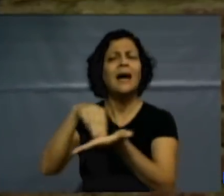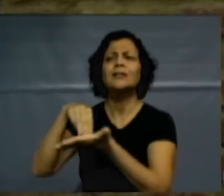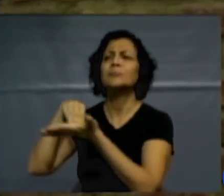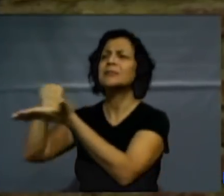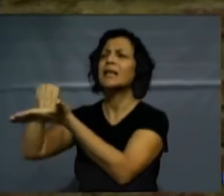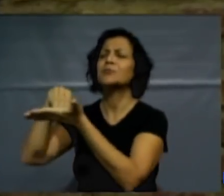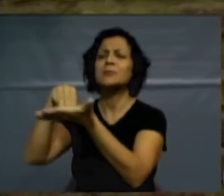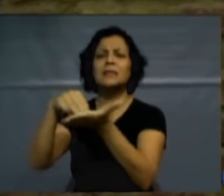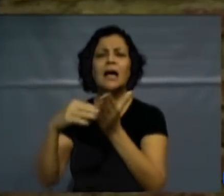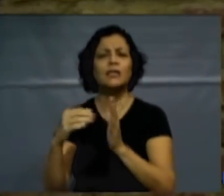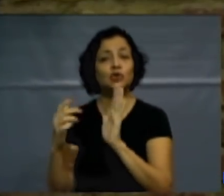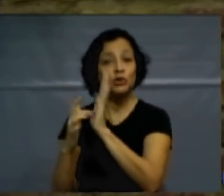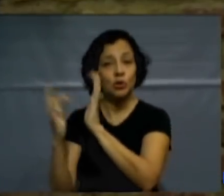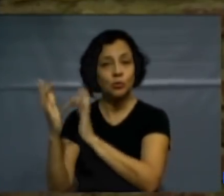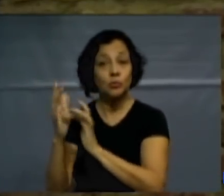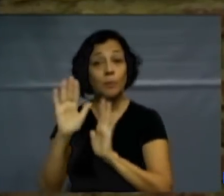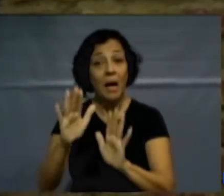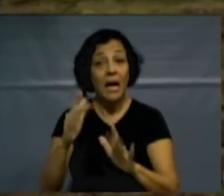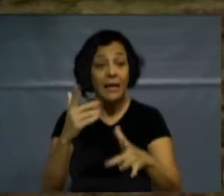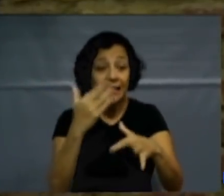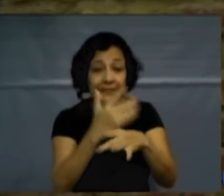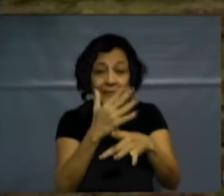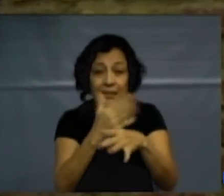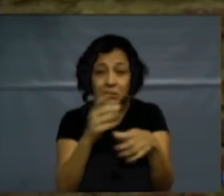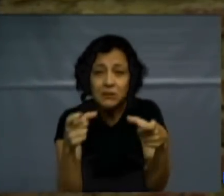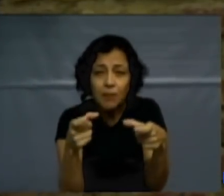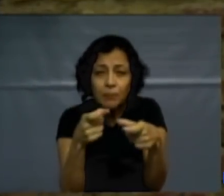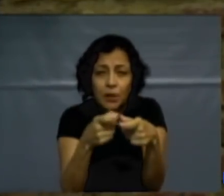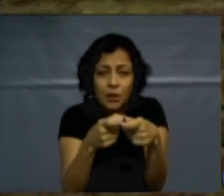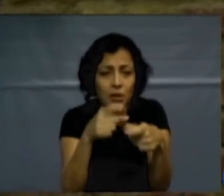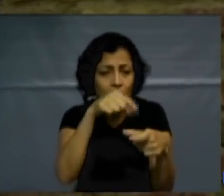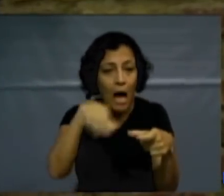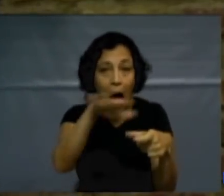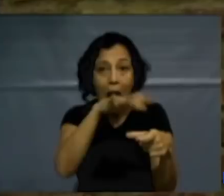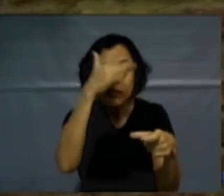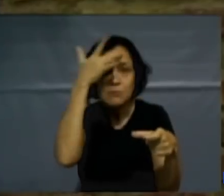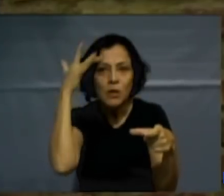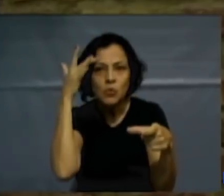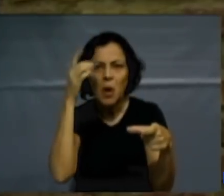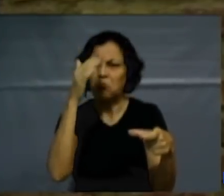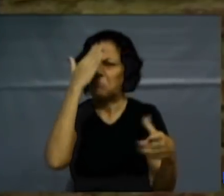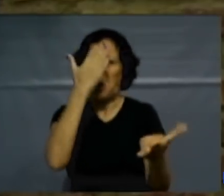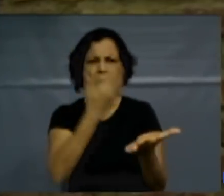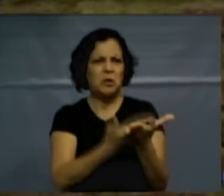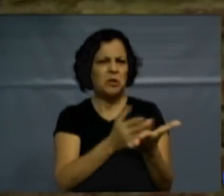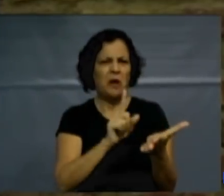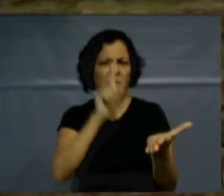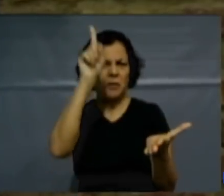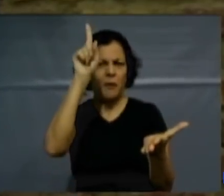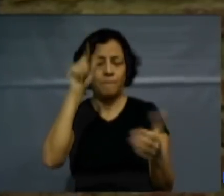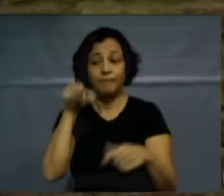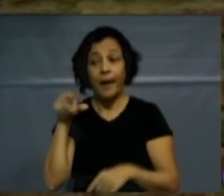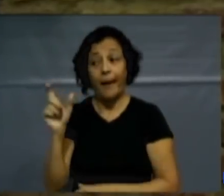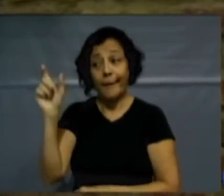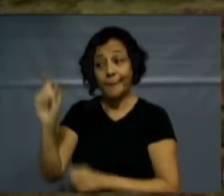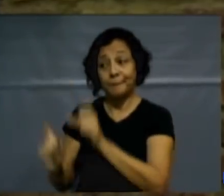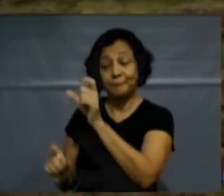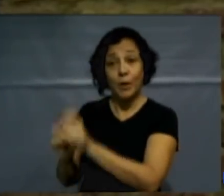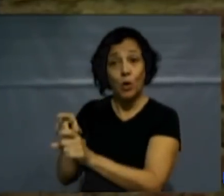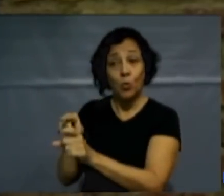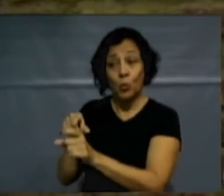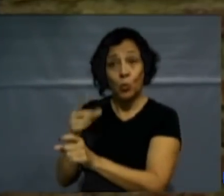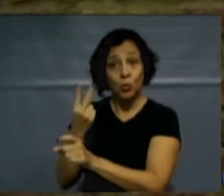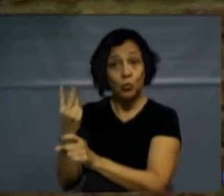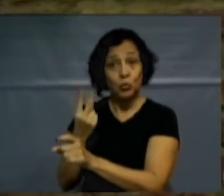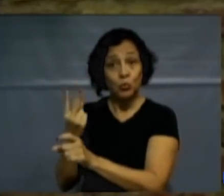numa cidadezinha, e lá nessa cidadezinha o povo era pagão. Aí eles começaram a realizar os ditos prodígios, as ditas